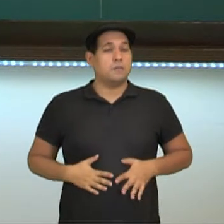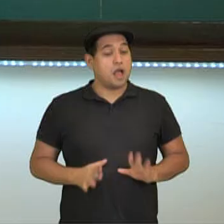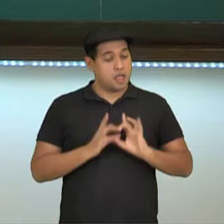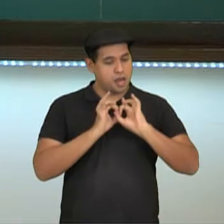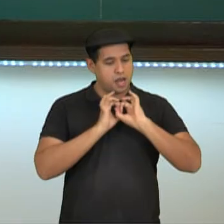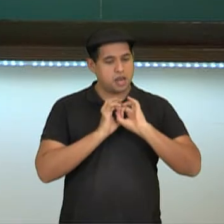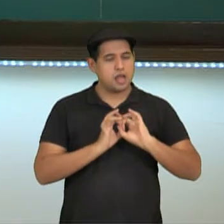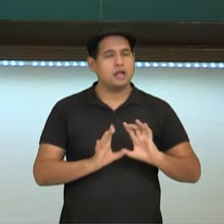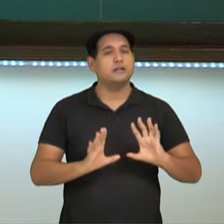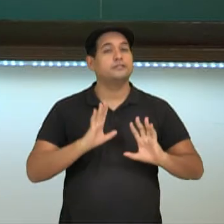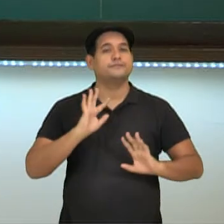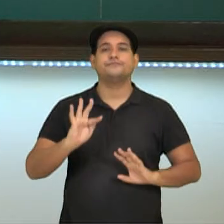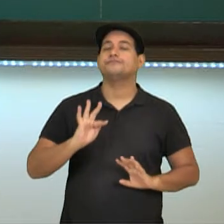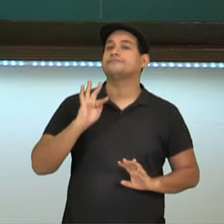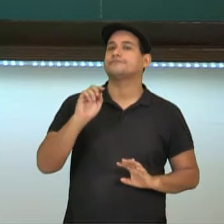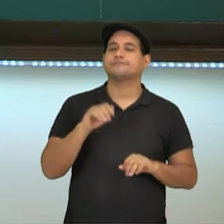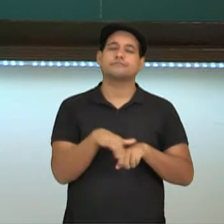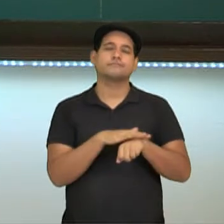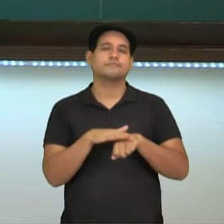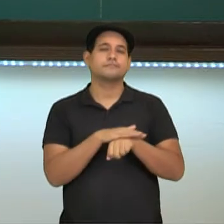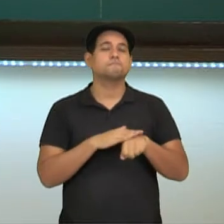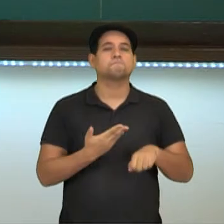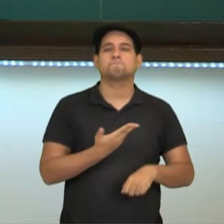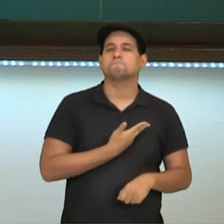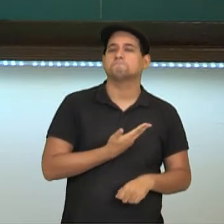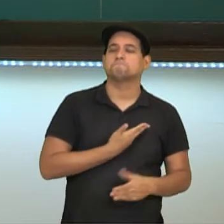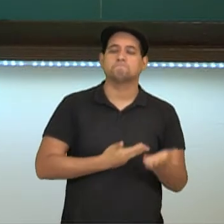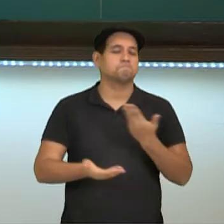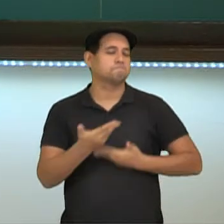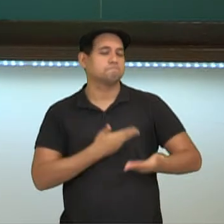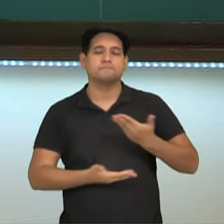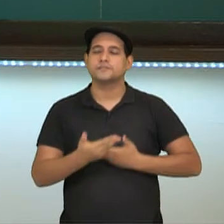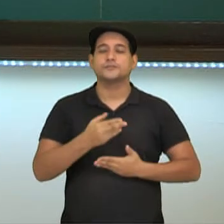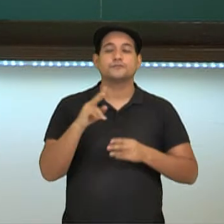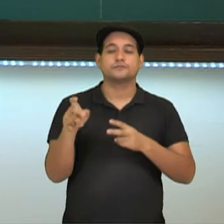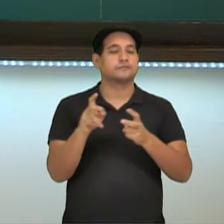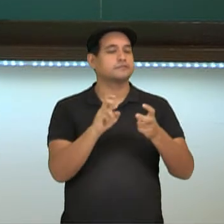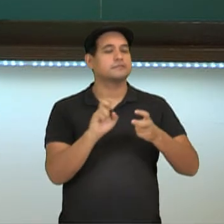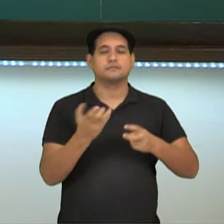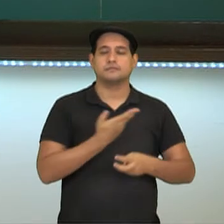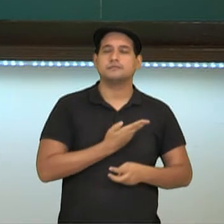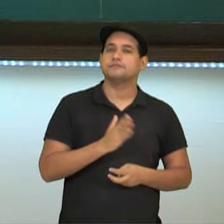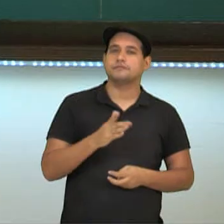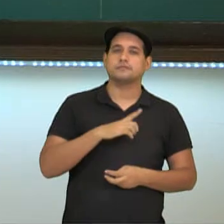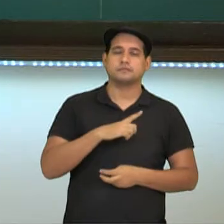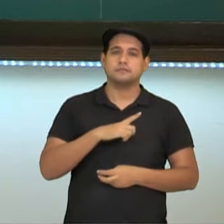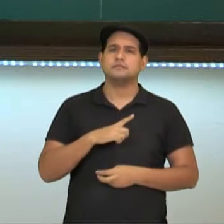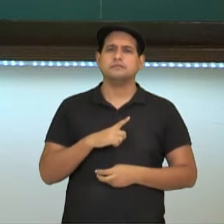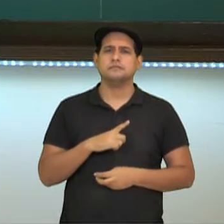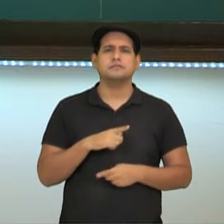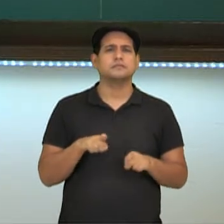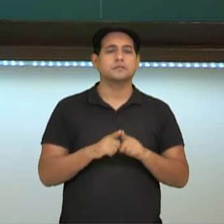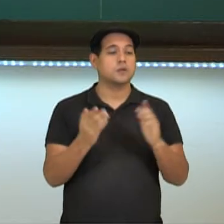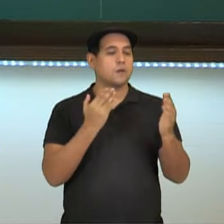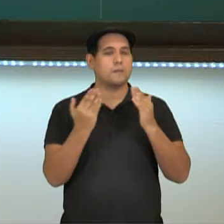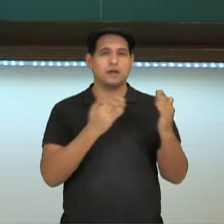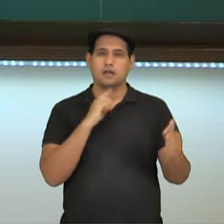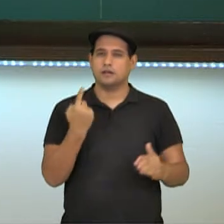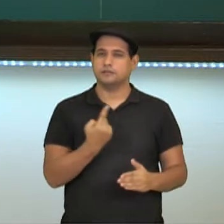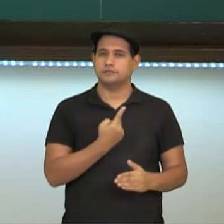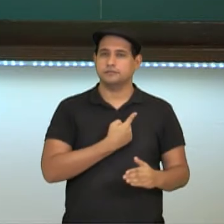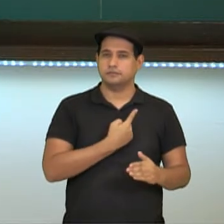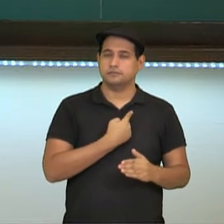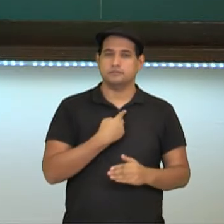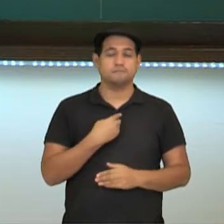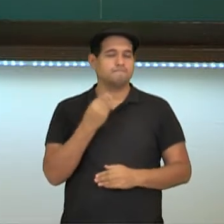deixar para mais para frente conversar com os colegas, ver as sensações que os colegas também tiveram e comparar com as